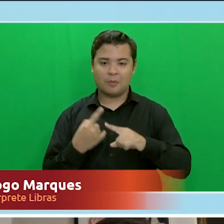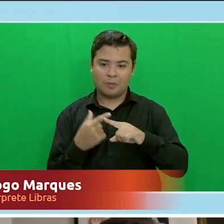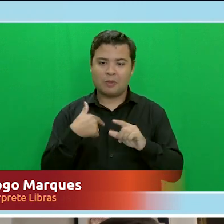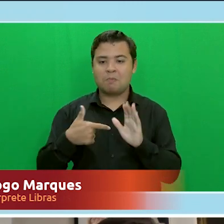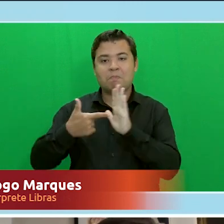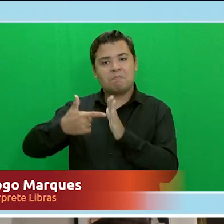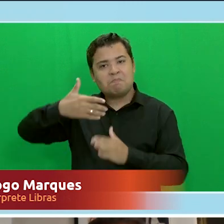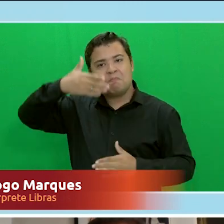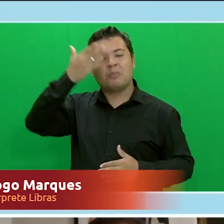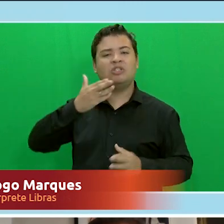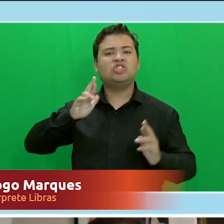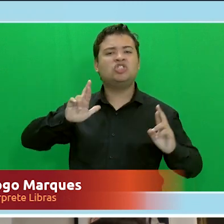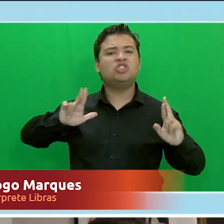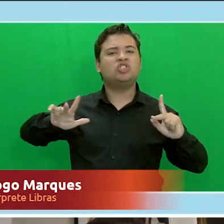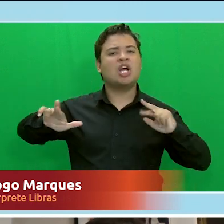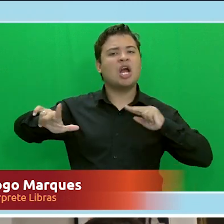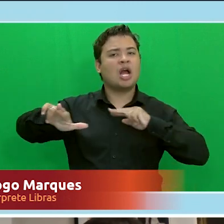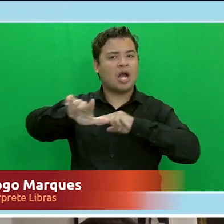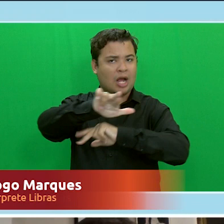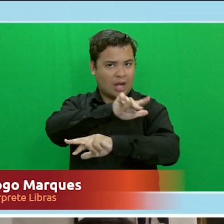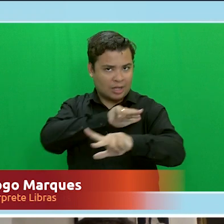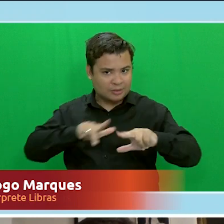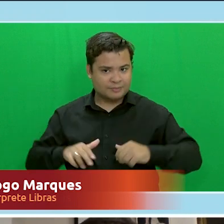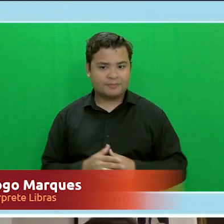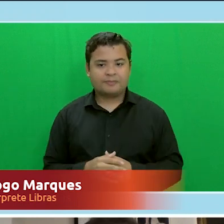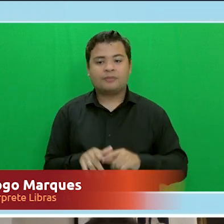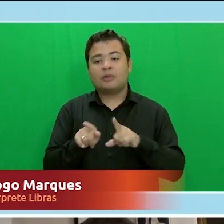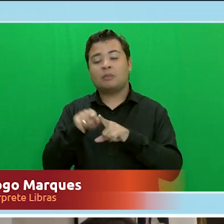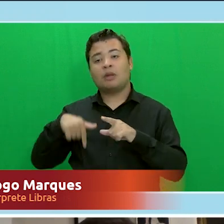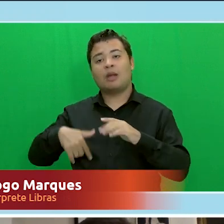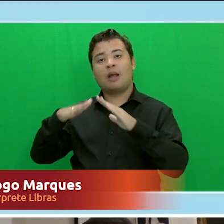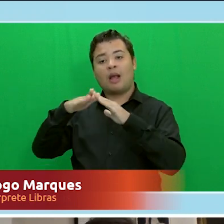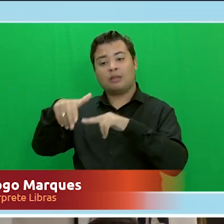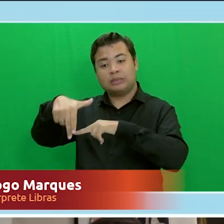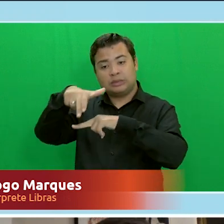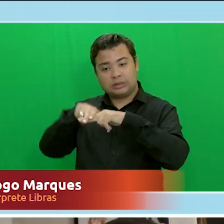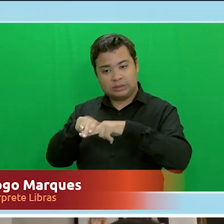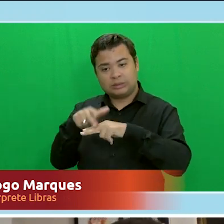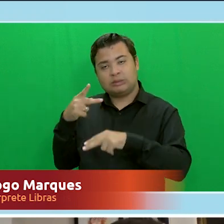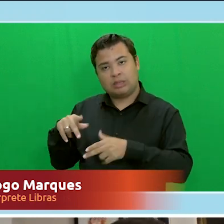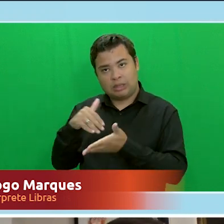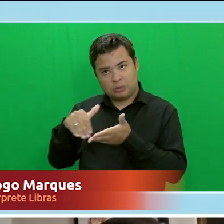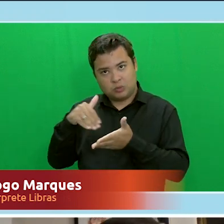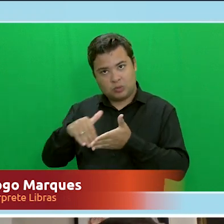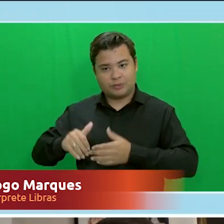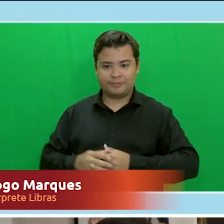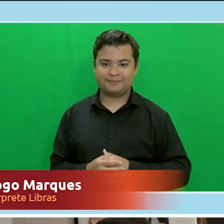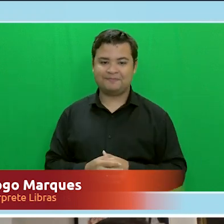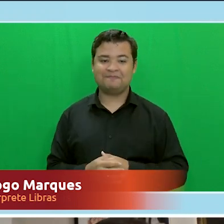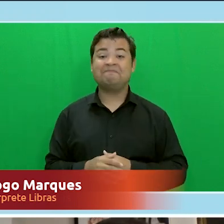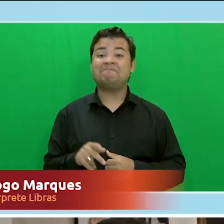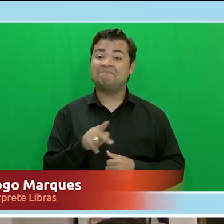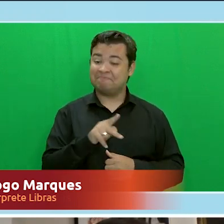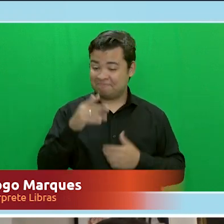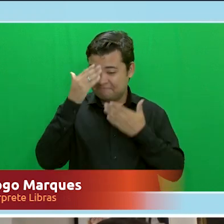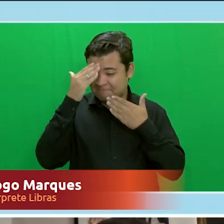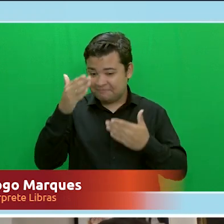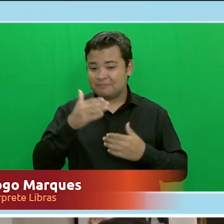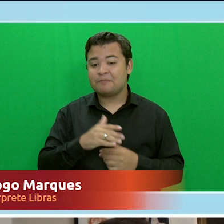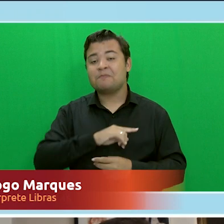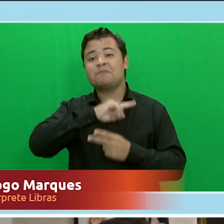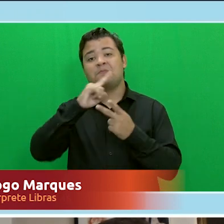colorido, para mostrar a diversidade. Estou aqui na minha casa, no escritório aqui da minha casa.